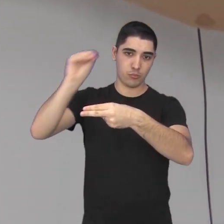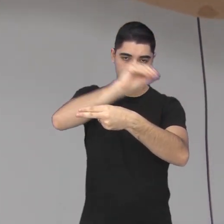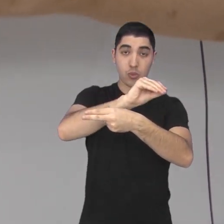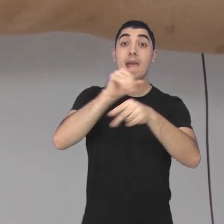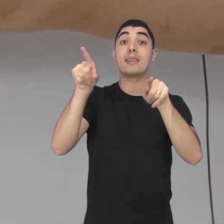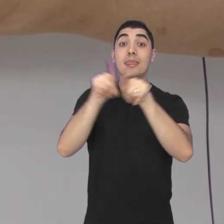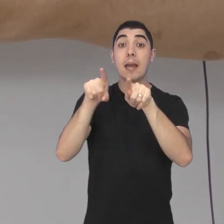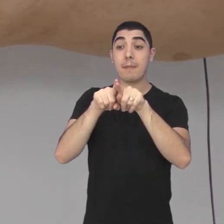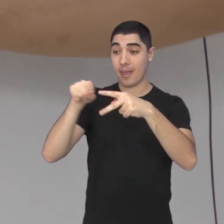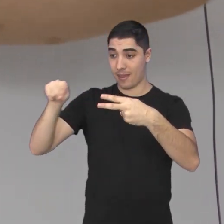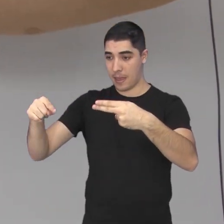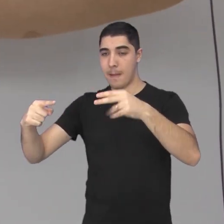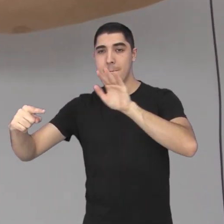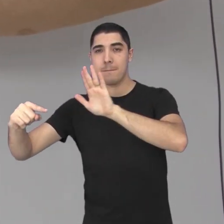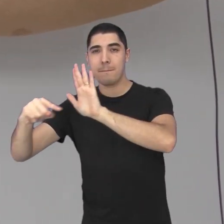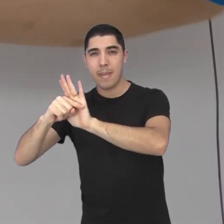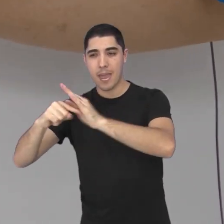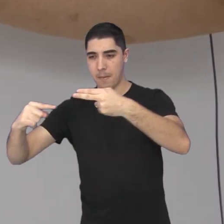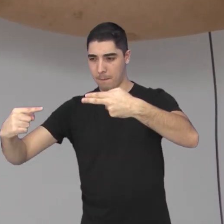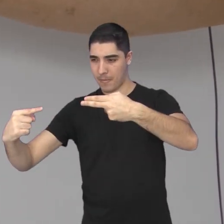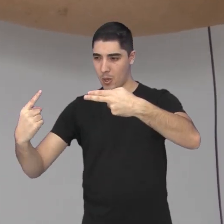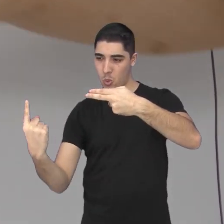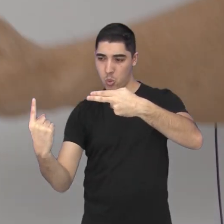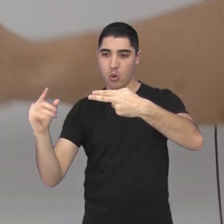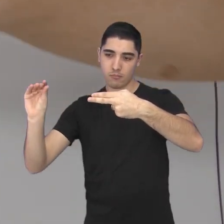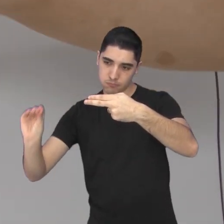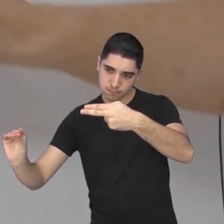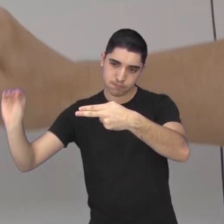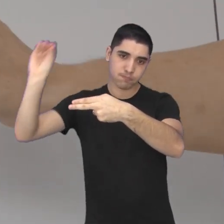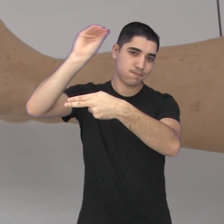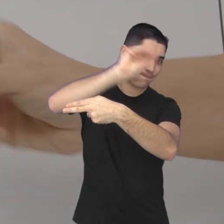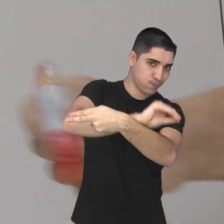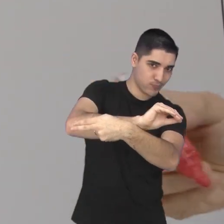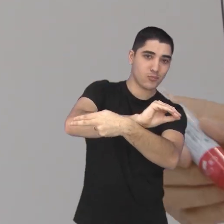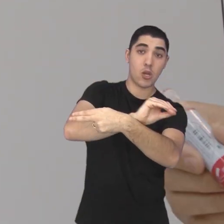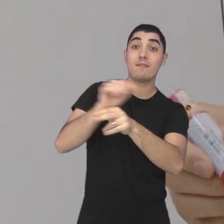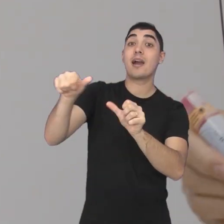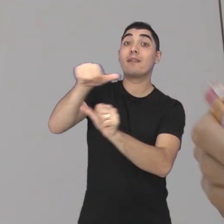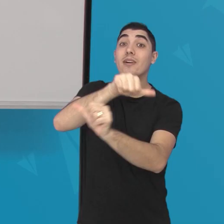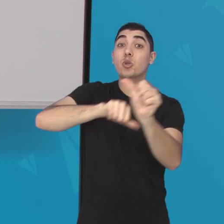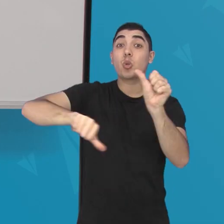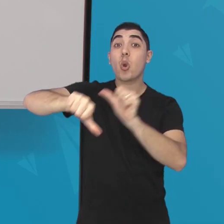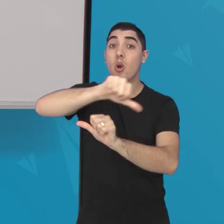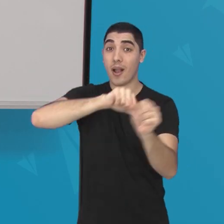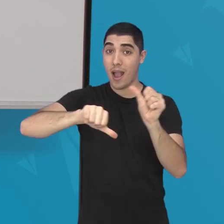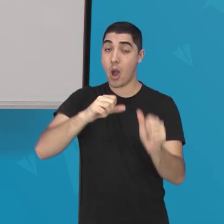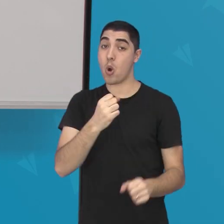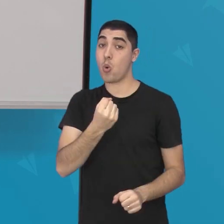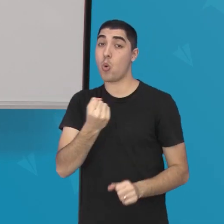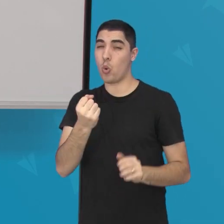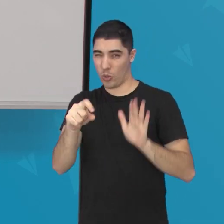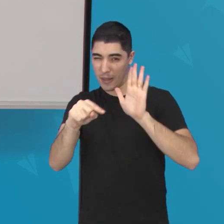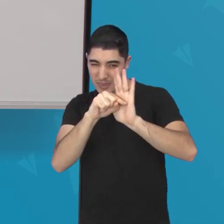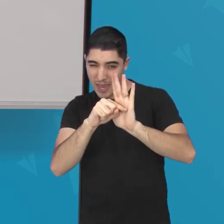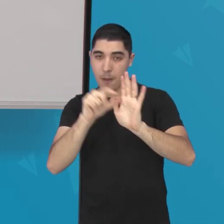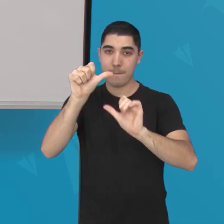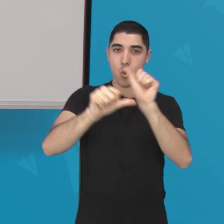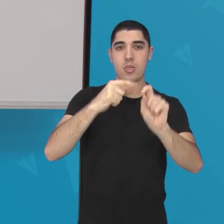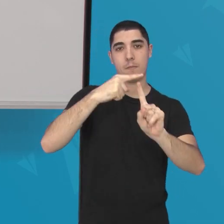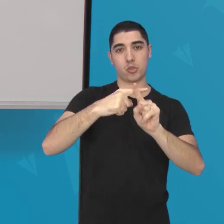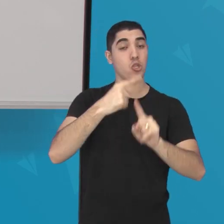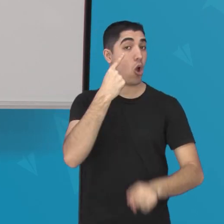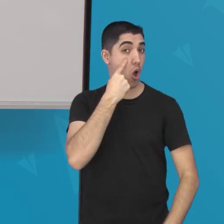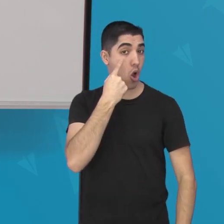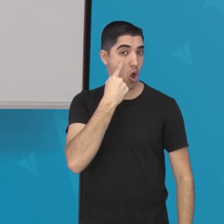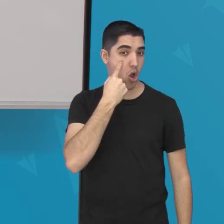também e vamos jogar para o outro lado da igualdade, trocando de sinal. Ok? Então isso aí